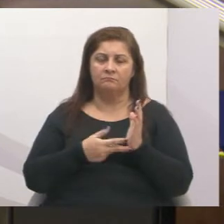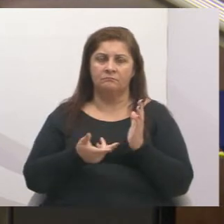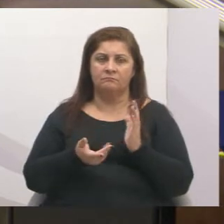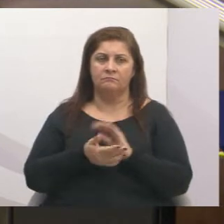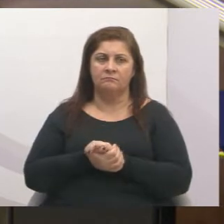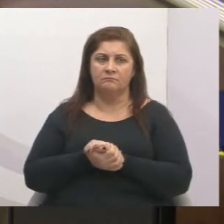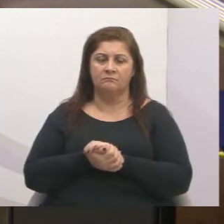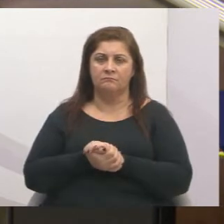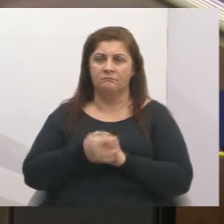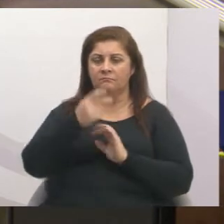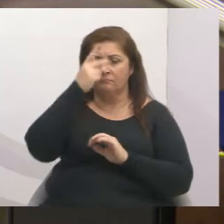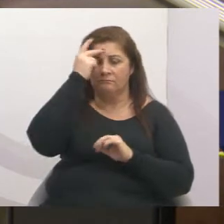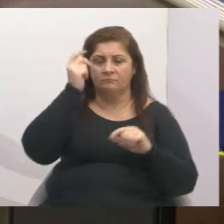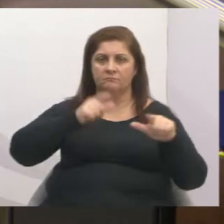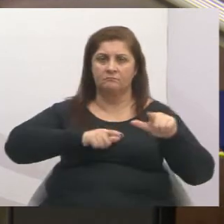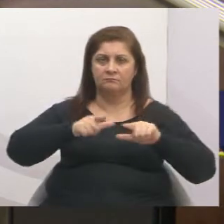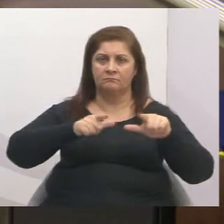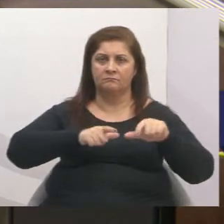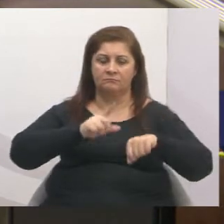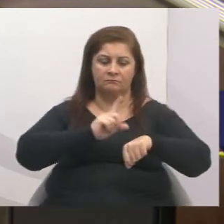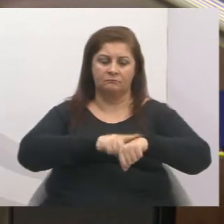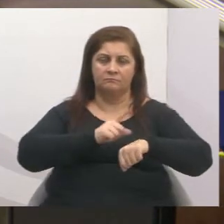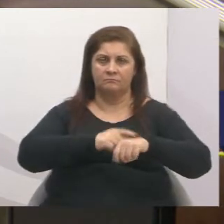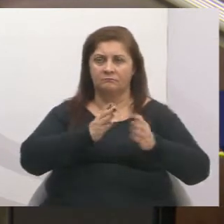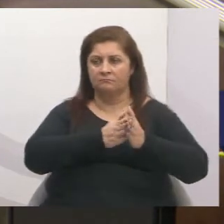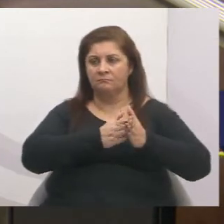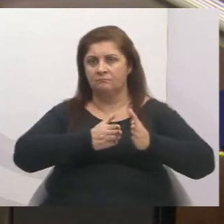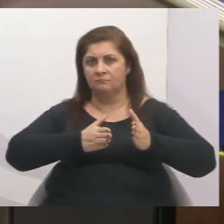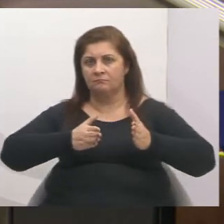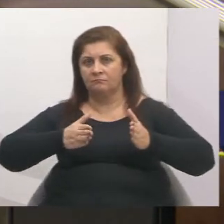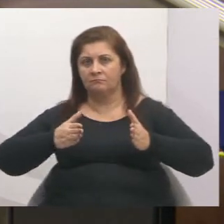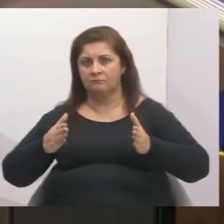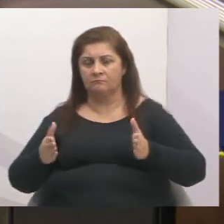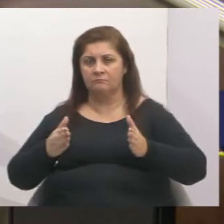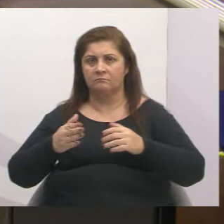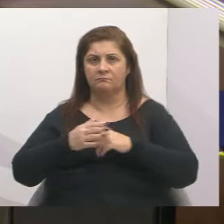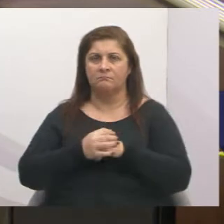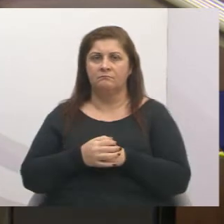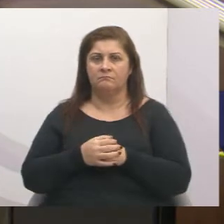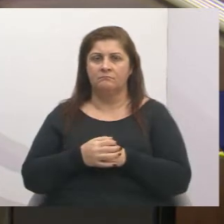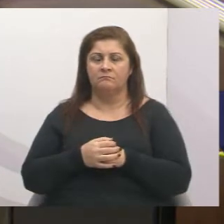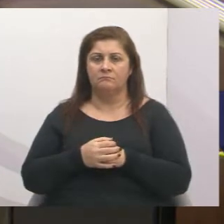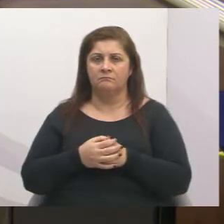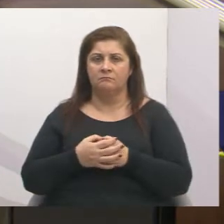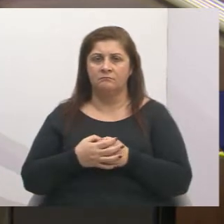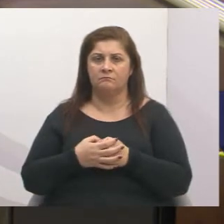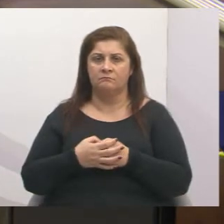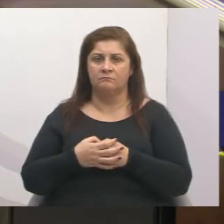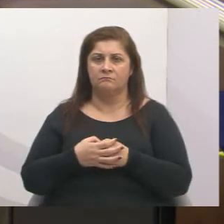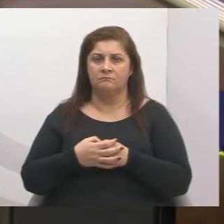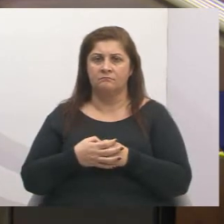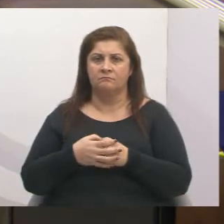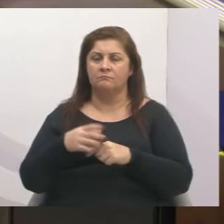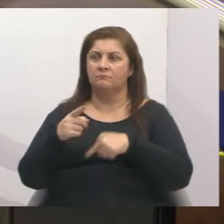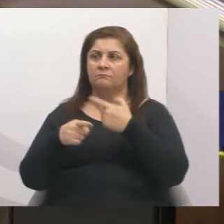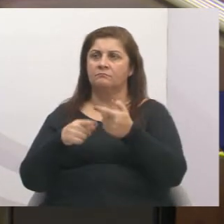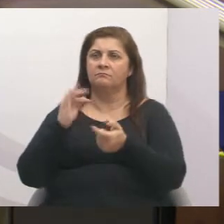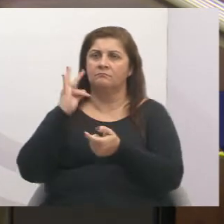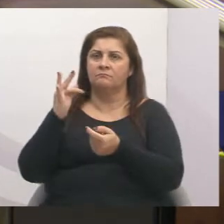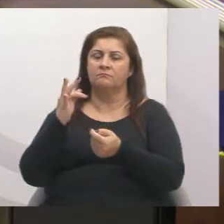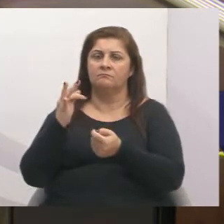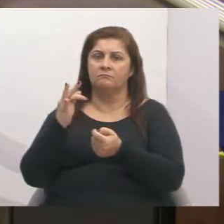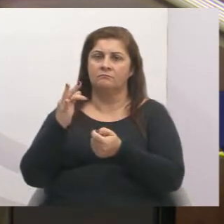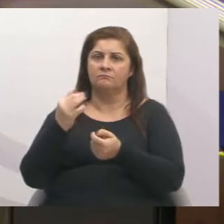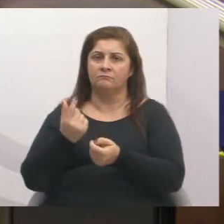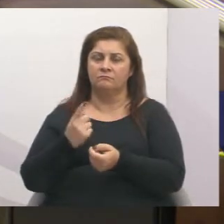o trabalhador trabalha mais tempo, mais idade, contribui mais tempo, sabe? Na hora de calcular o